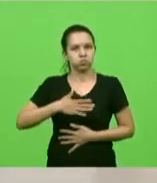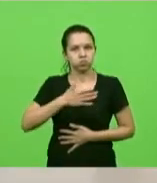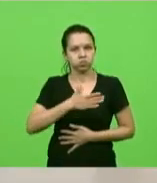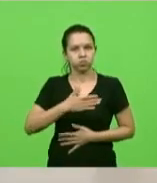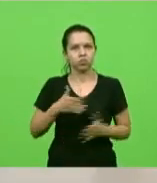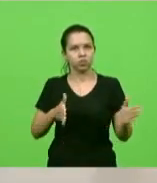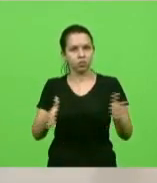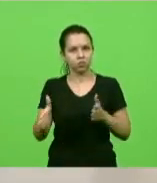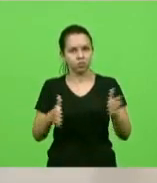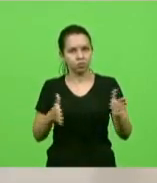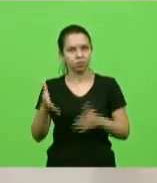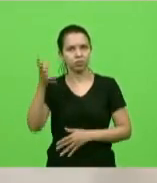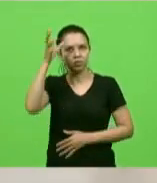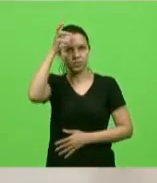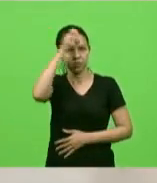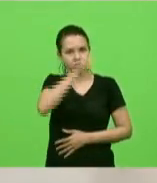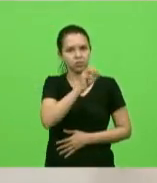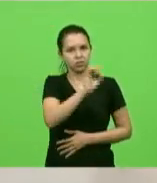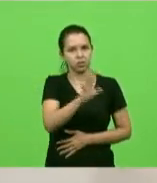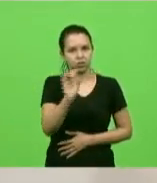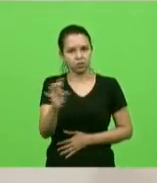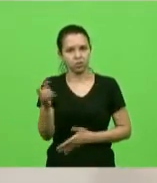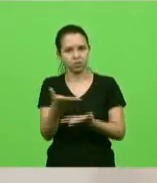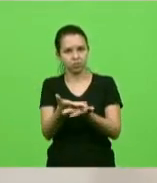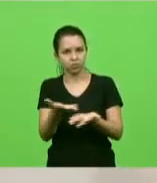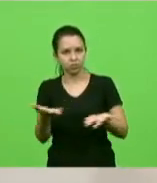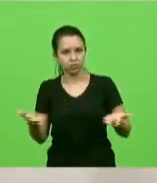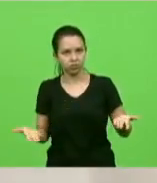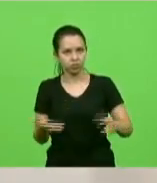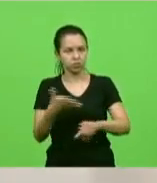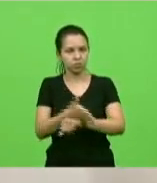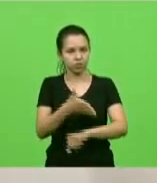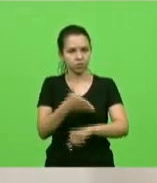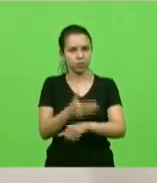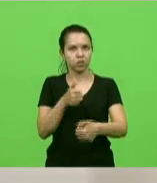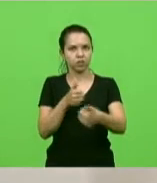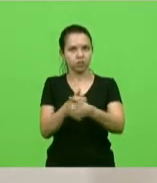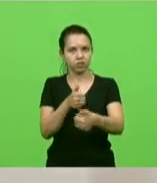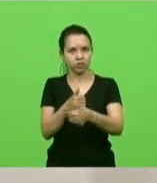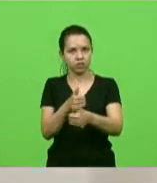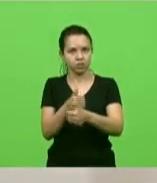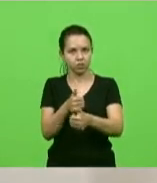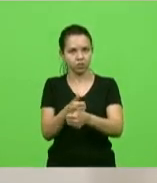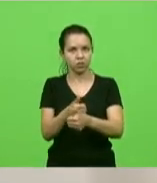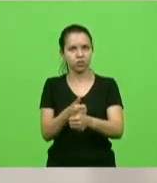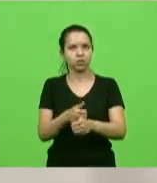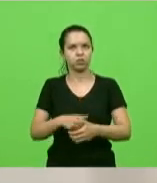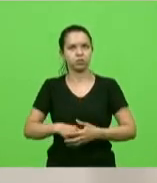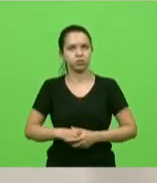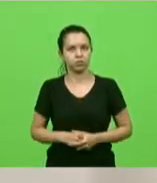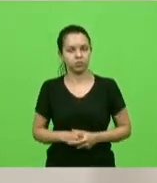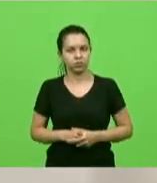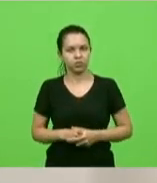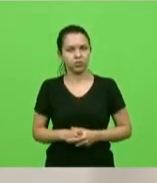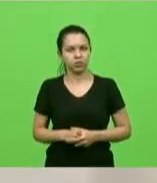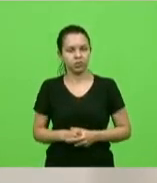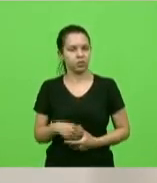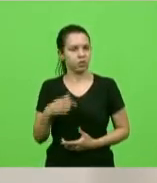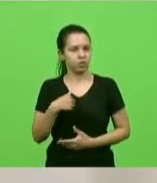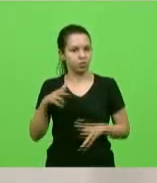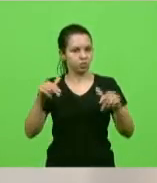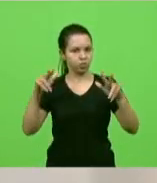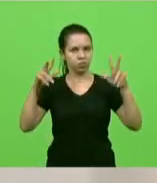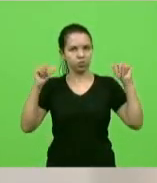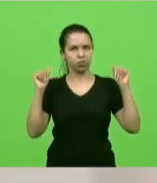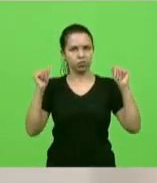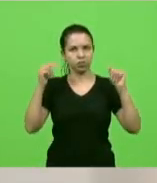um momento de aprendizado com cada um dos senhores, fazer parte de um tribunal como esse, algo que jamais imaginei